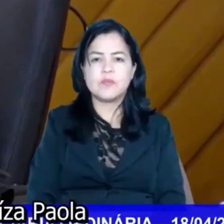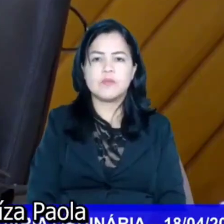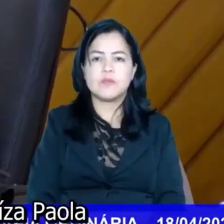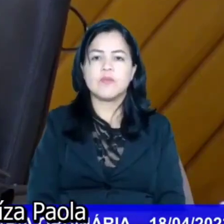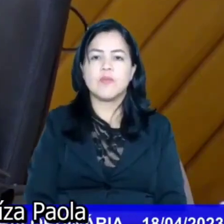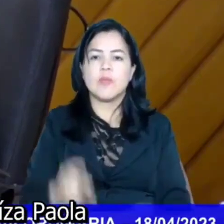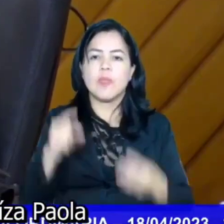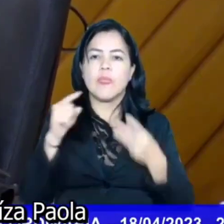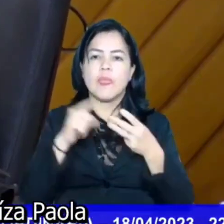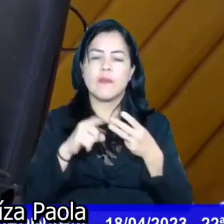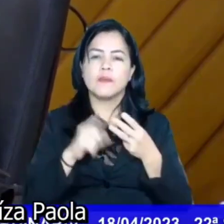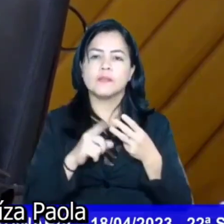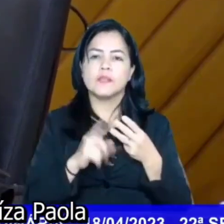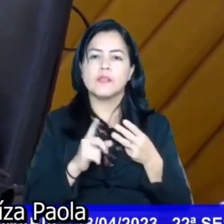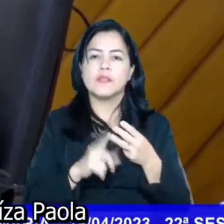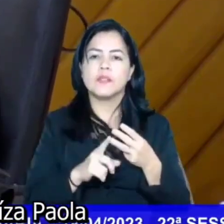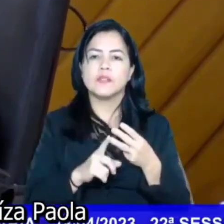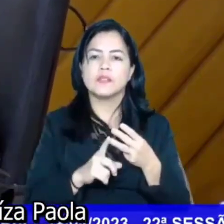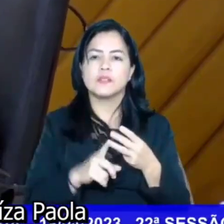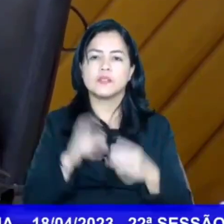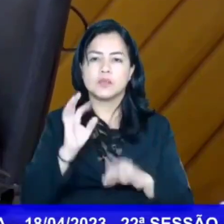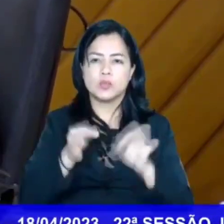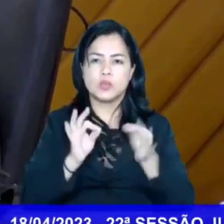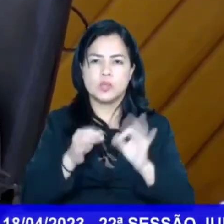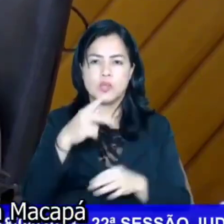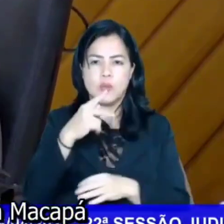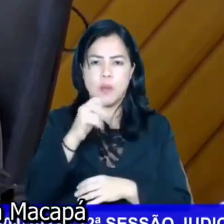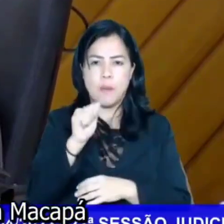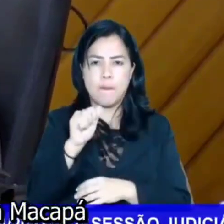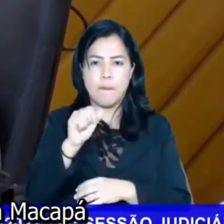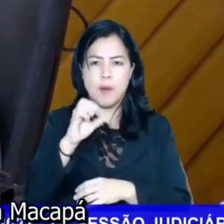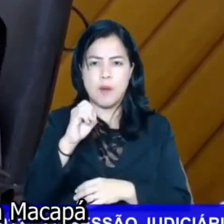item 3 da pauta, doutora juíza Paola.